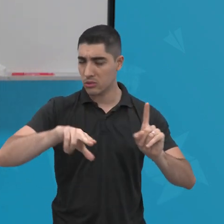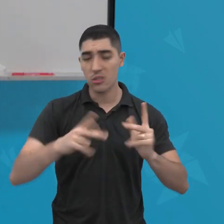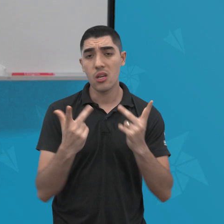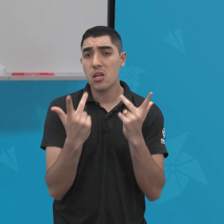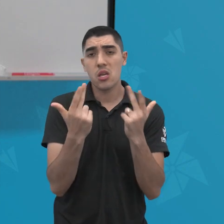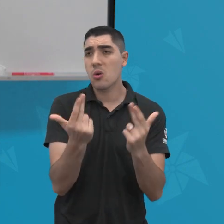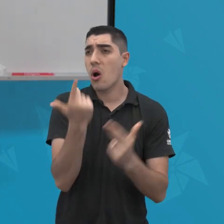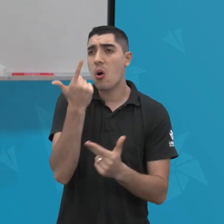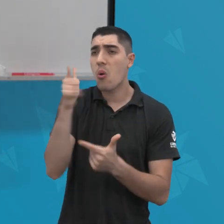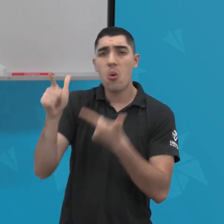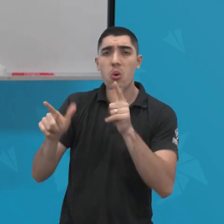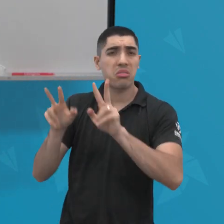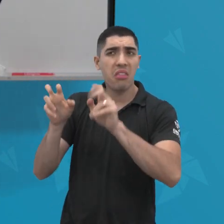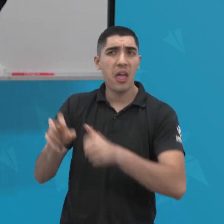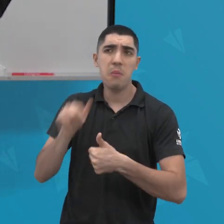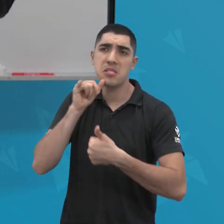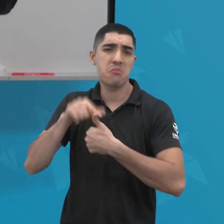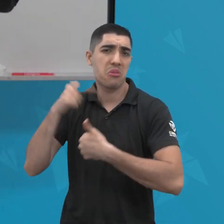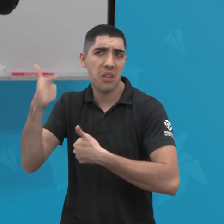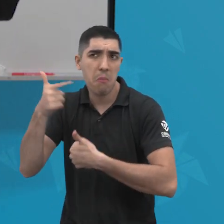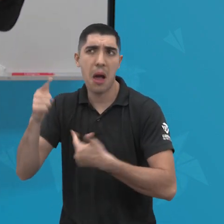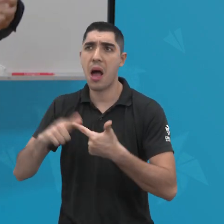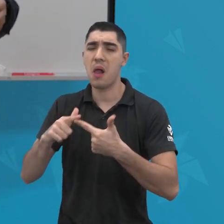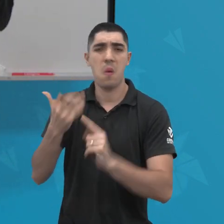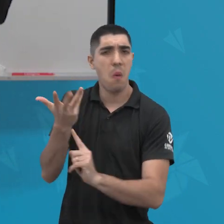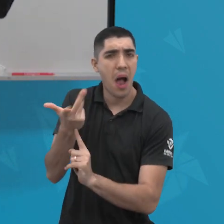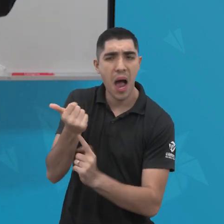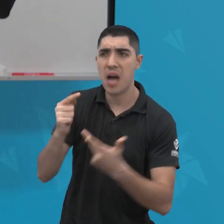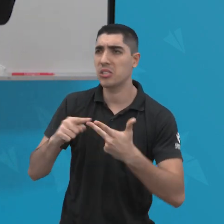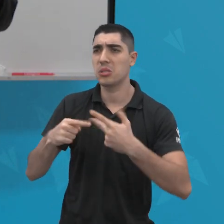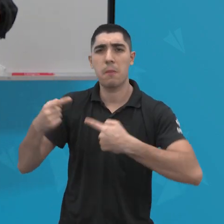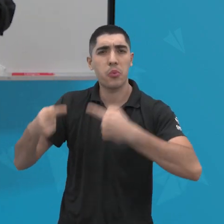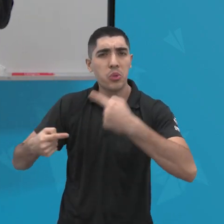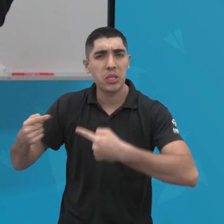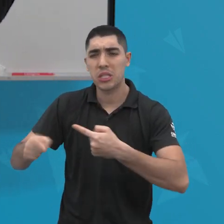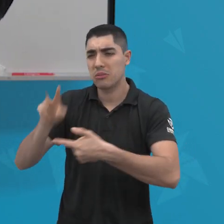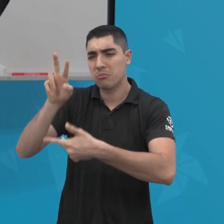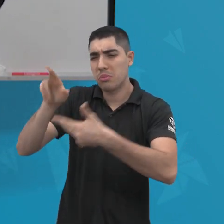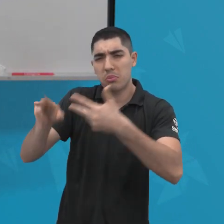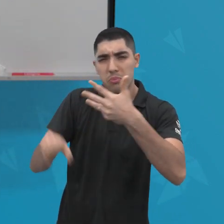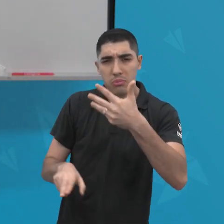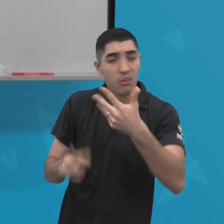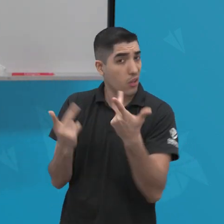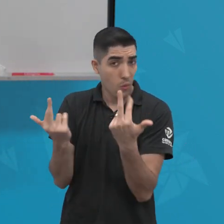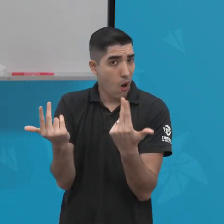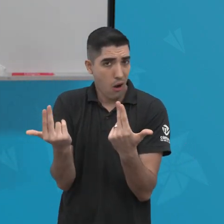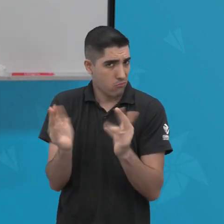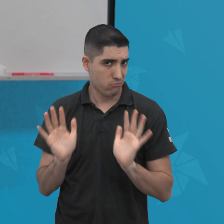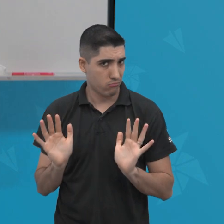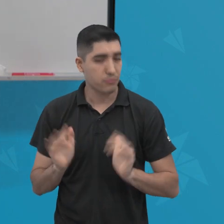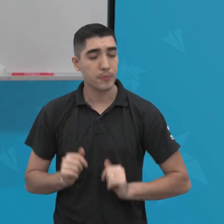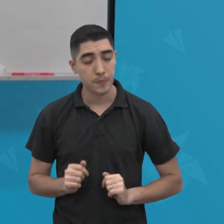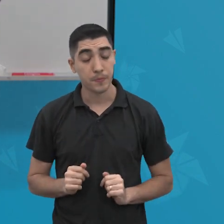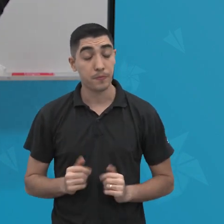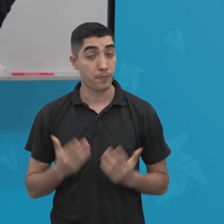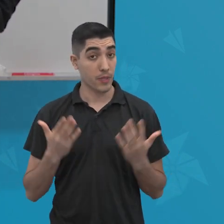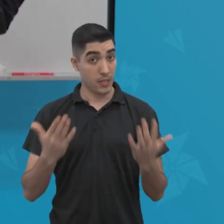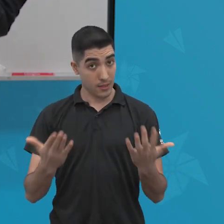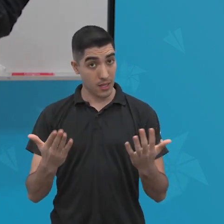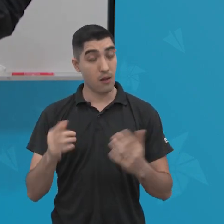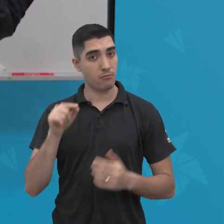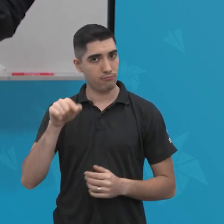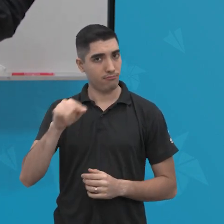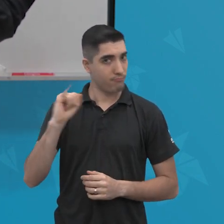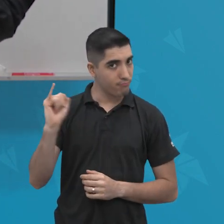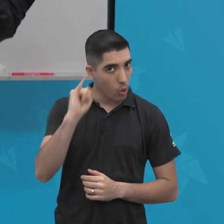qualquer outro fenômeno, trabalho, artes, política e por aí vai, né? Então,